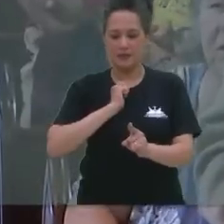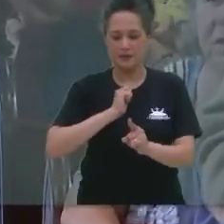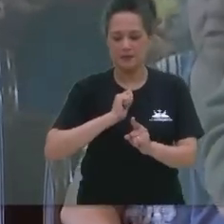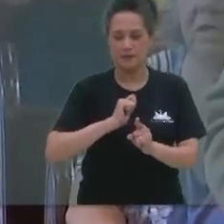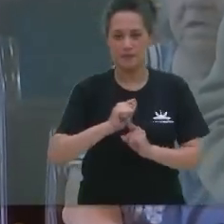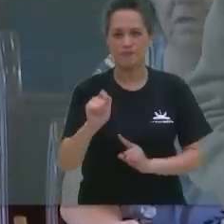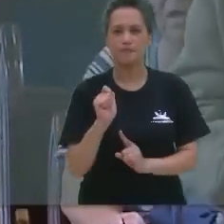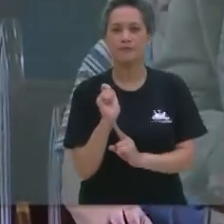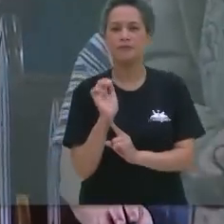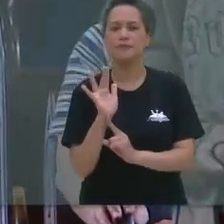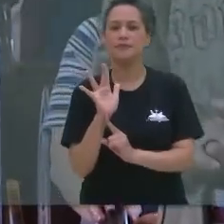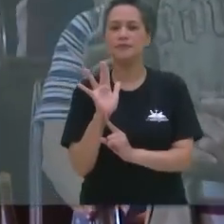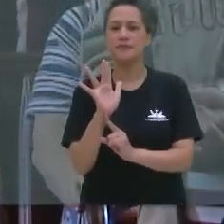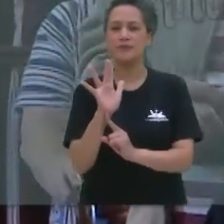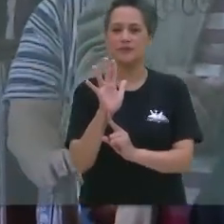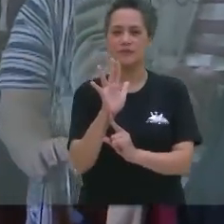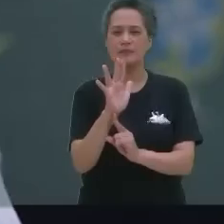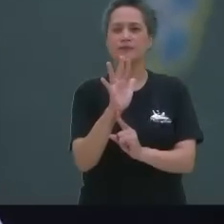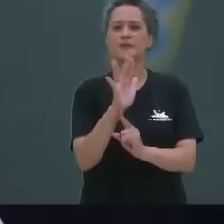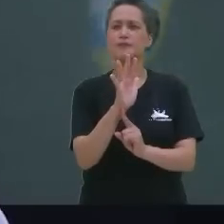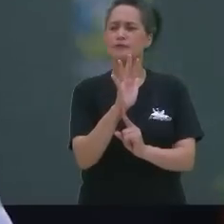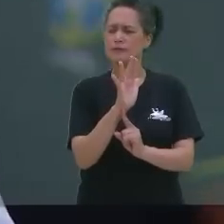acende no